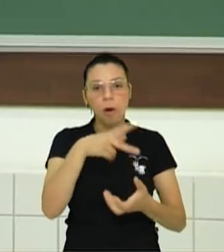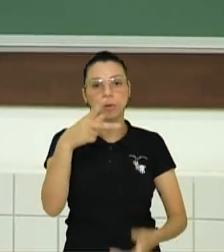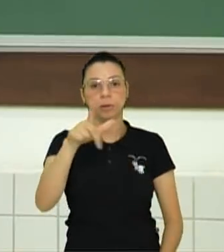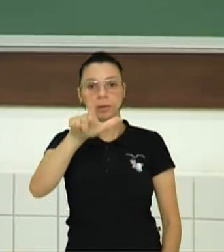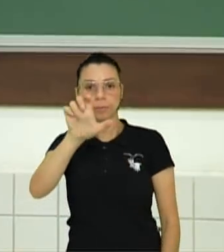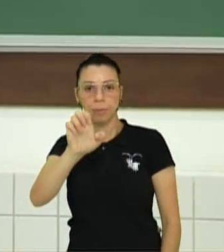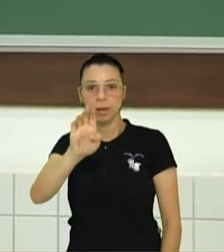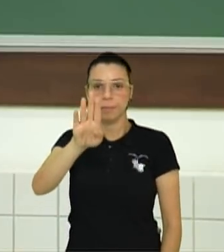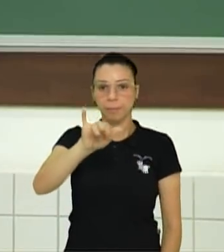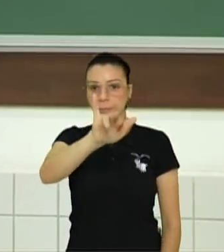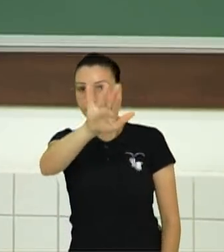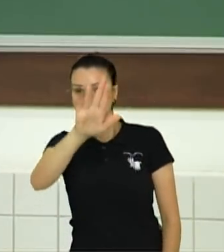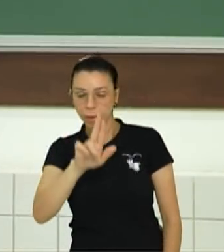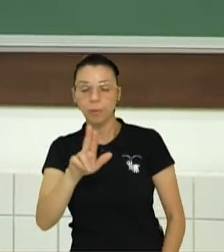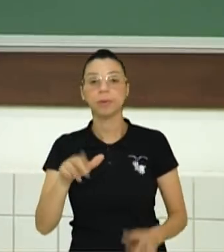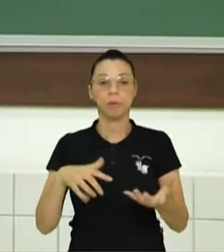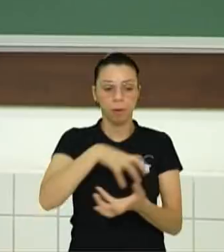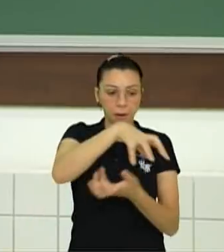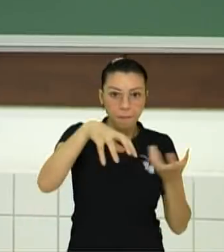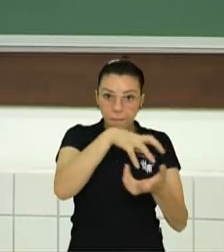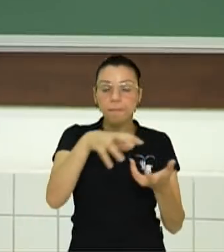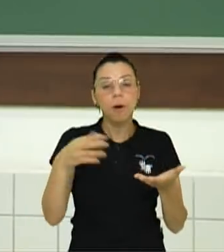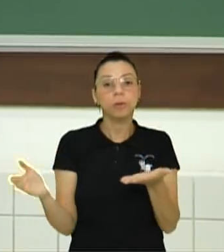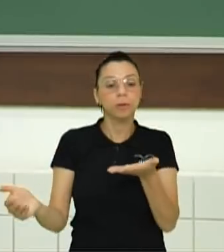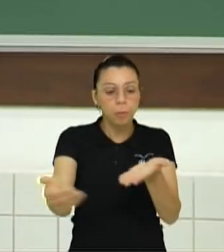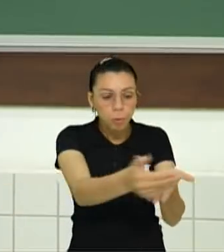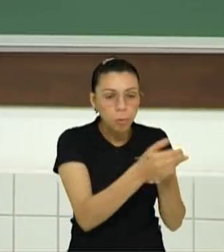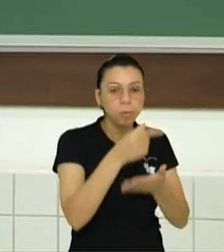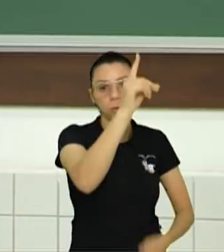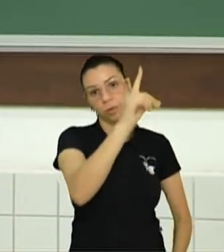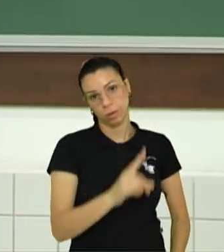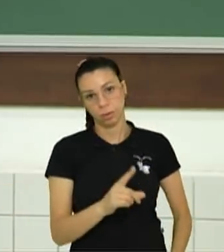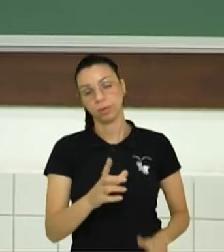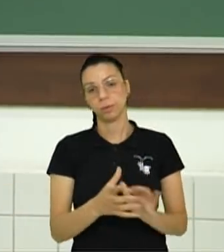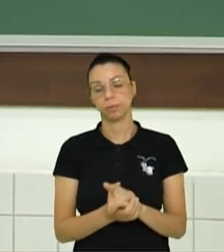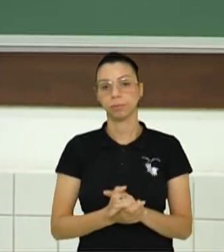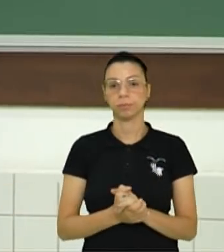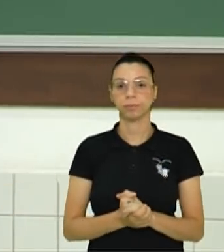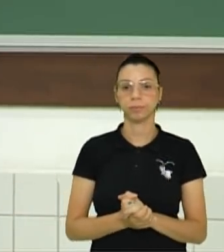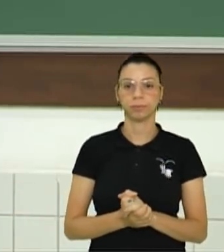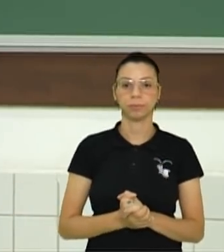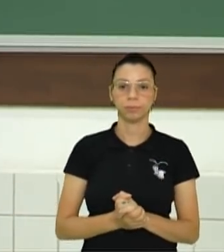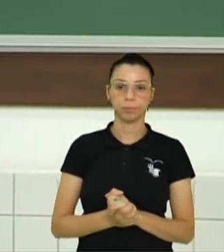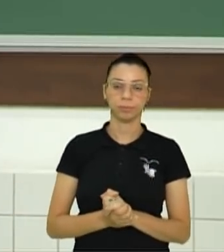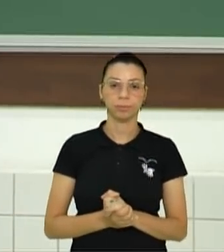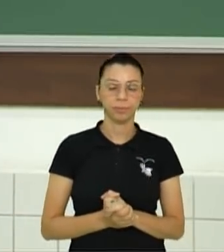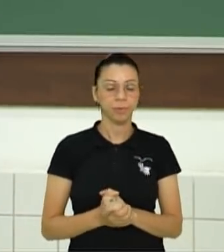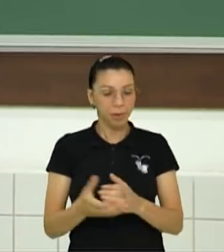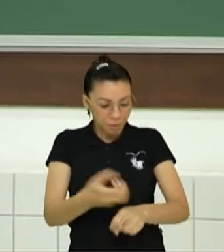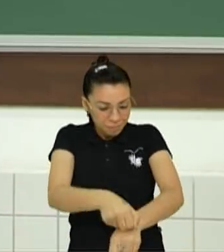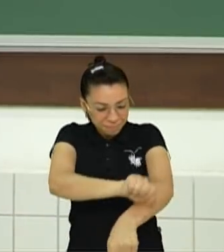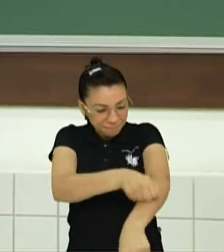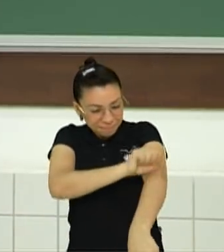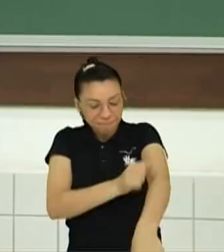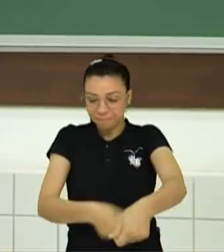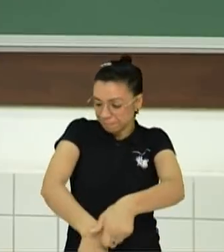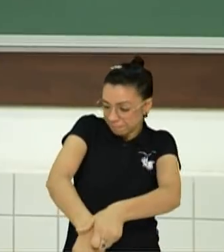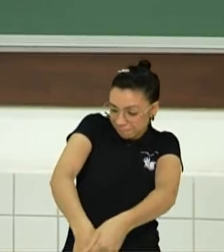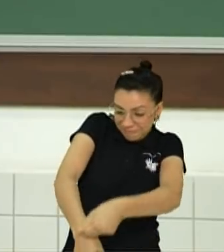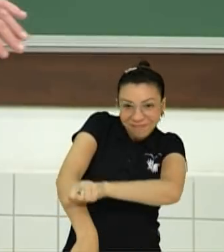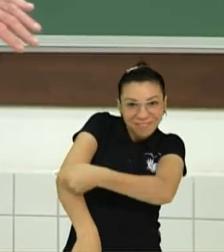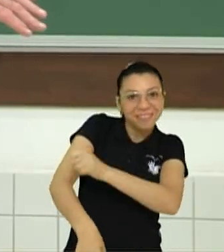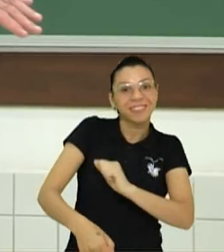dos plebeus. Então esse é o nosso tema da aula. Nossos 3 objetivos, venham junto comigo. Preparem-se, dobre as mangas, aperte o